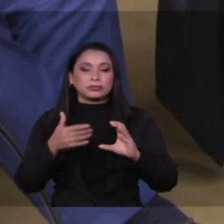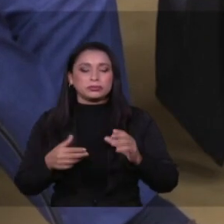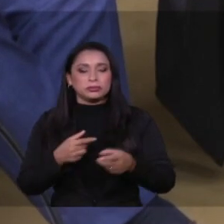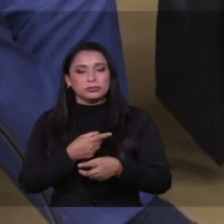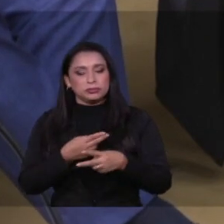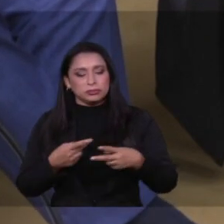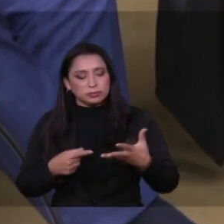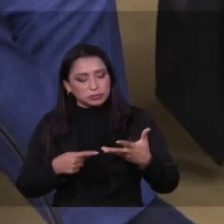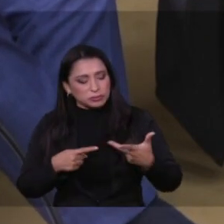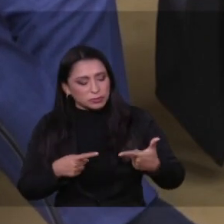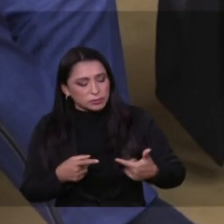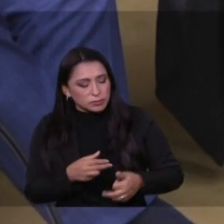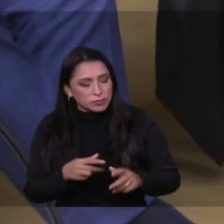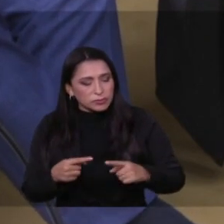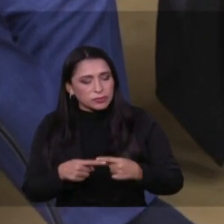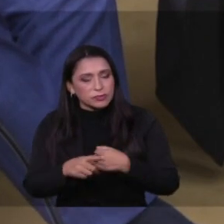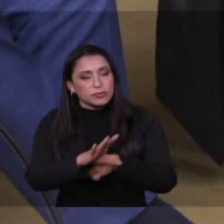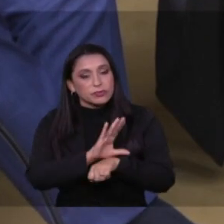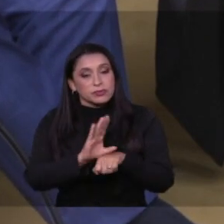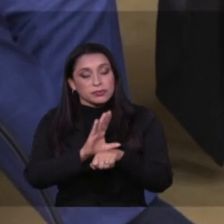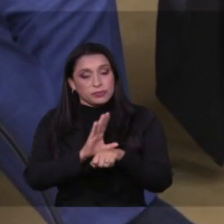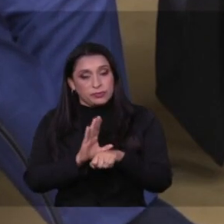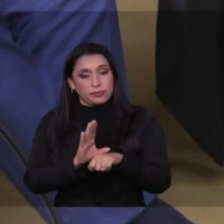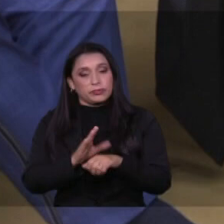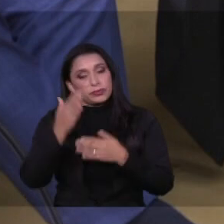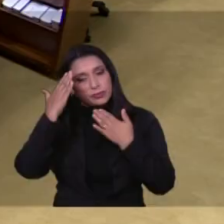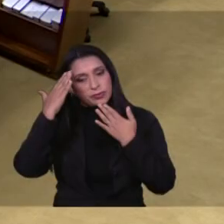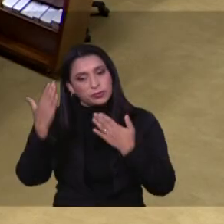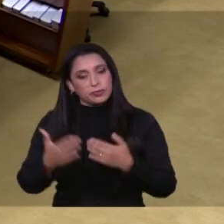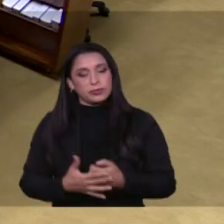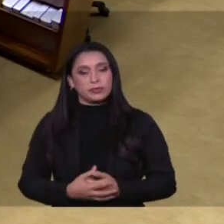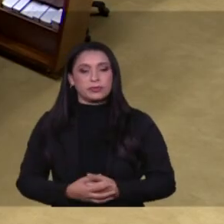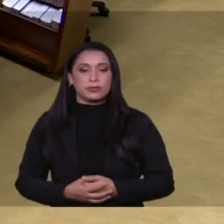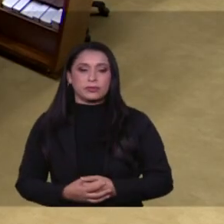coisas inconstitucional em matéria ambiental. Muito obrigado.